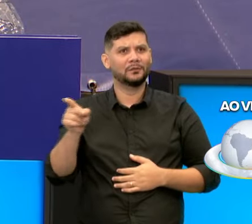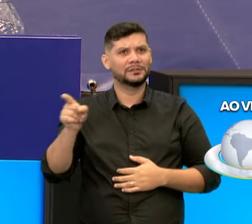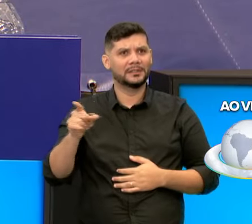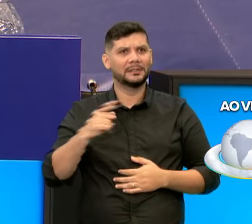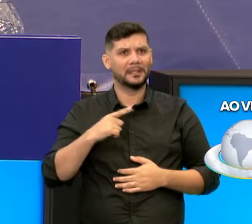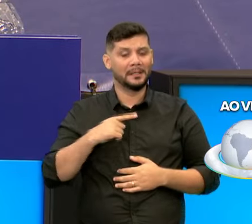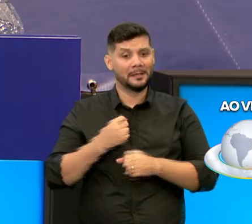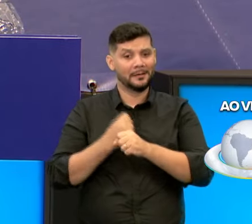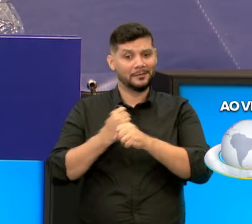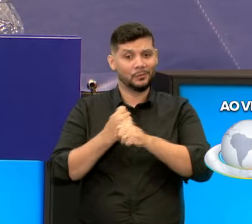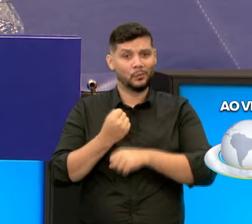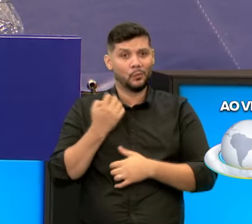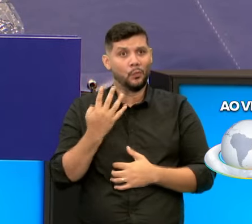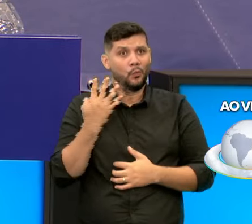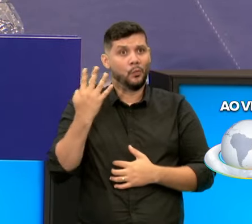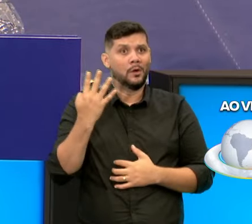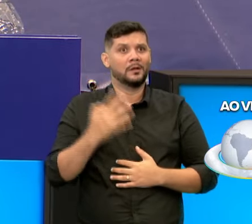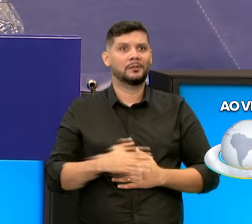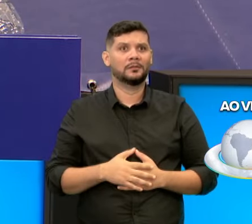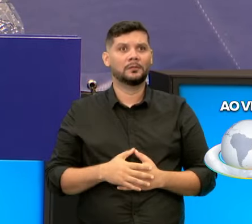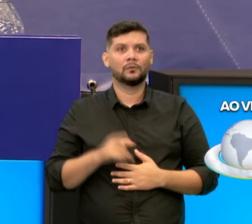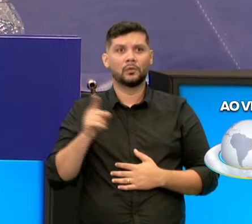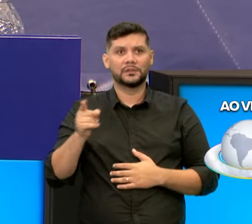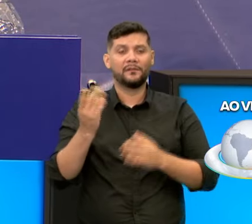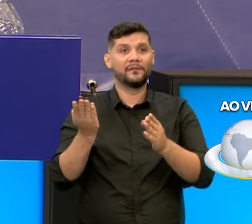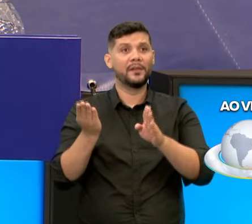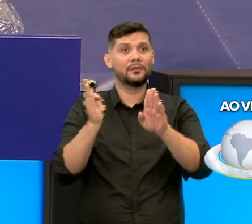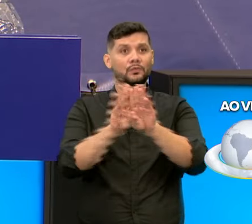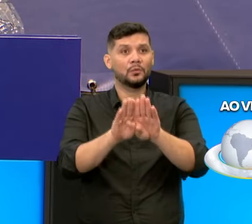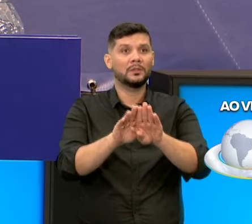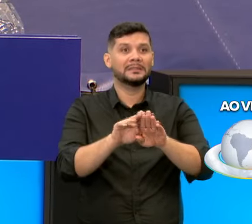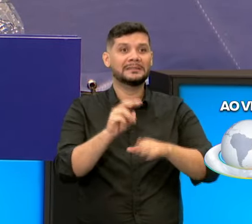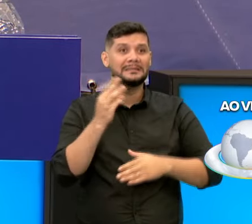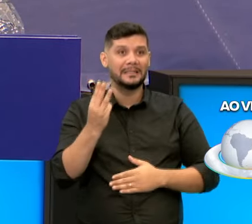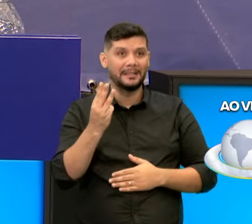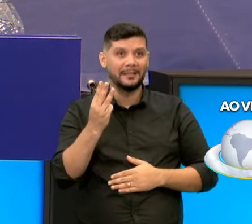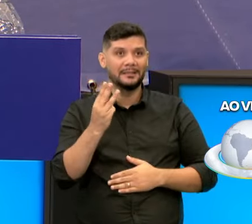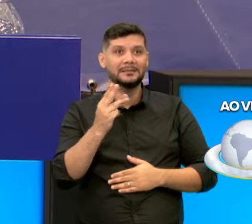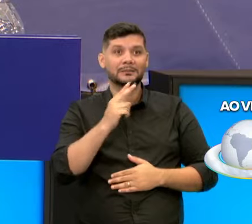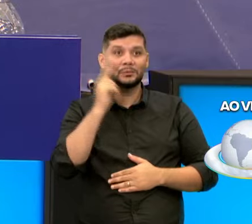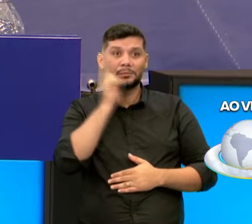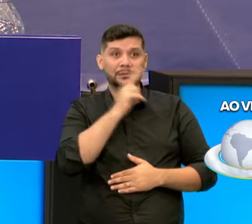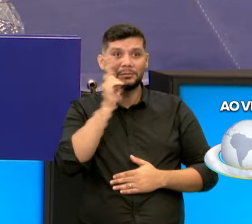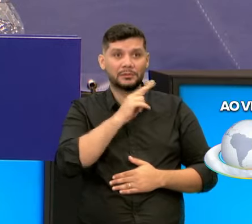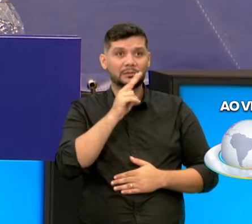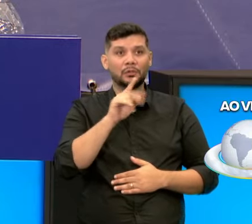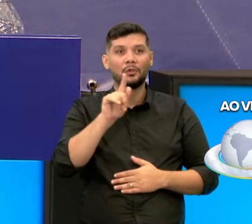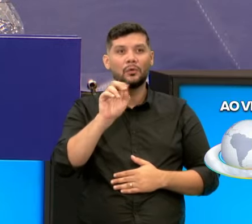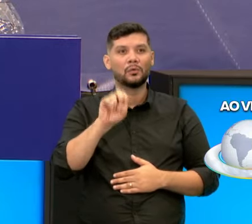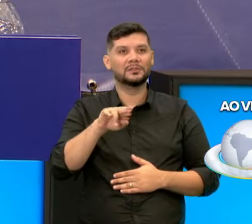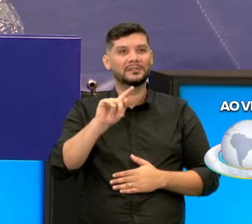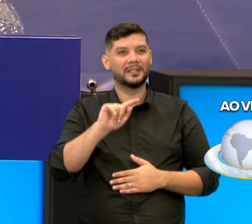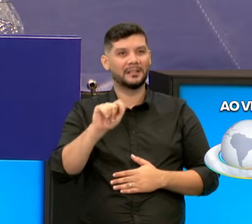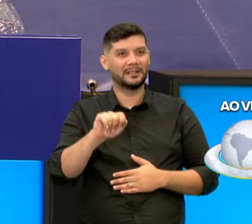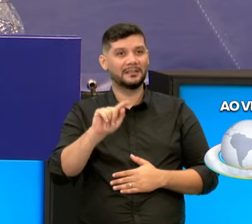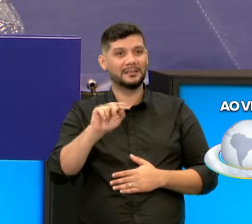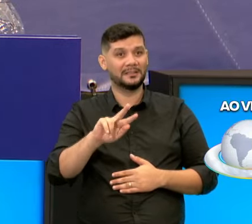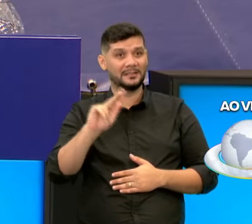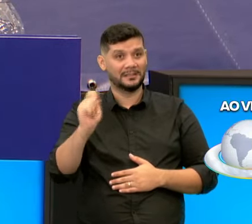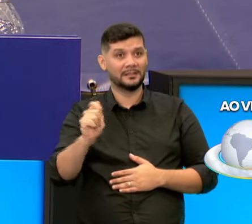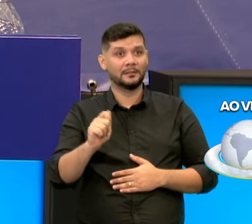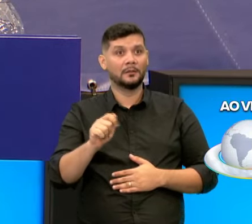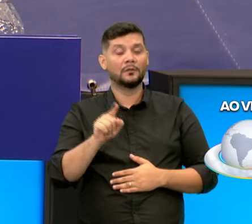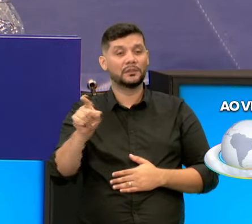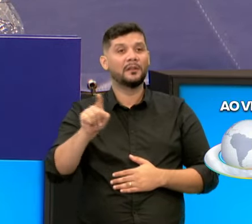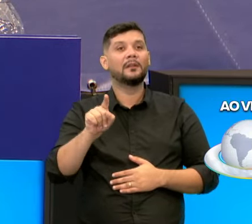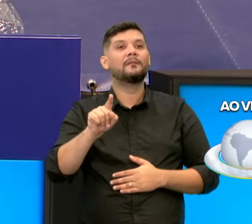quase 4 anos, candidato. O senhor fechou 3 emergências de Gonzaguinhas. O senhor fechou um hospital Nossa